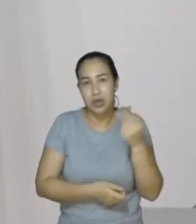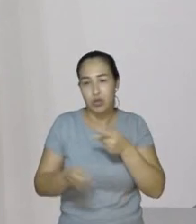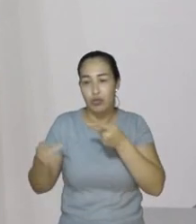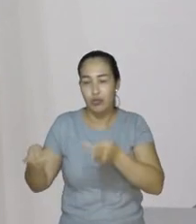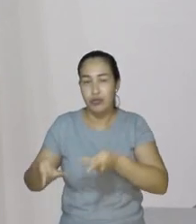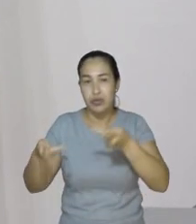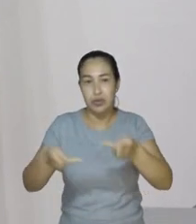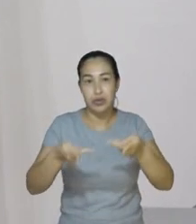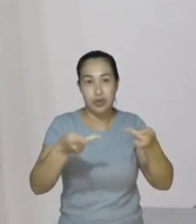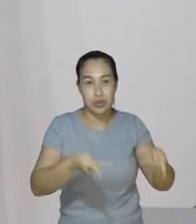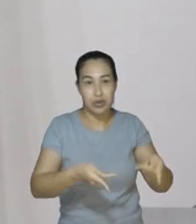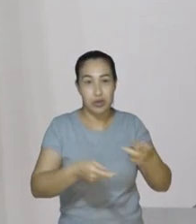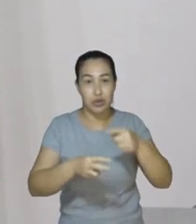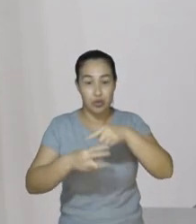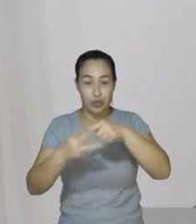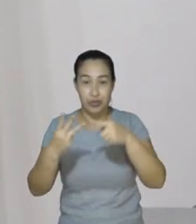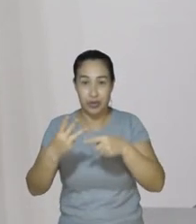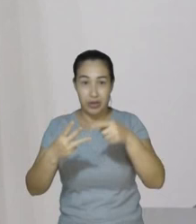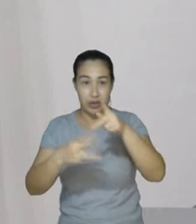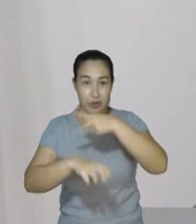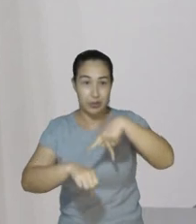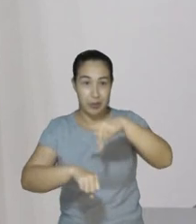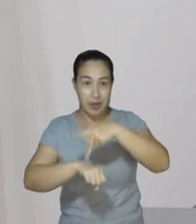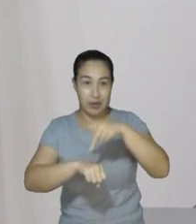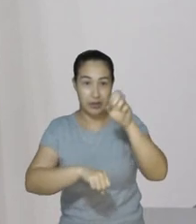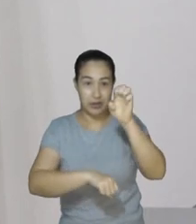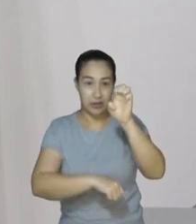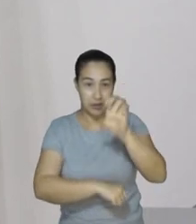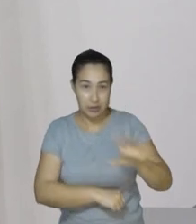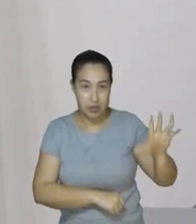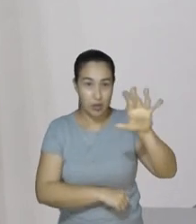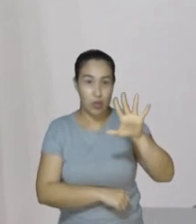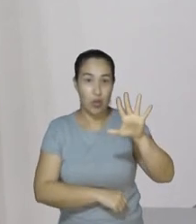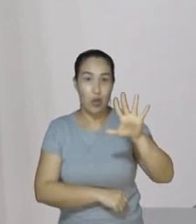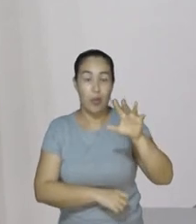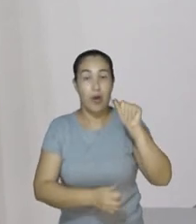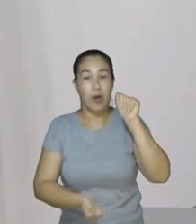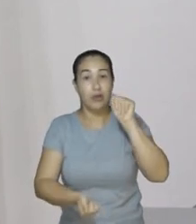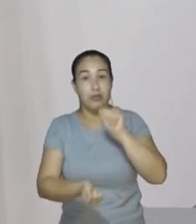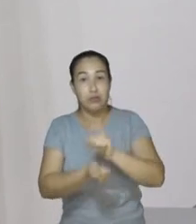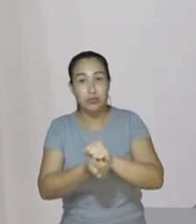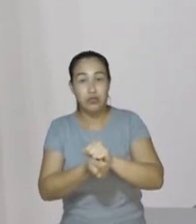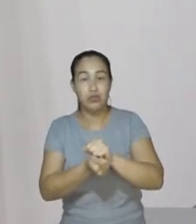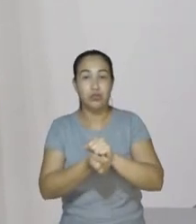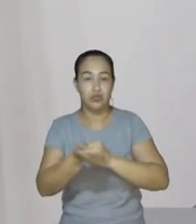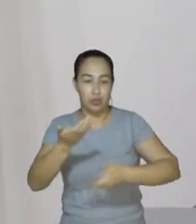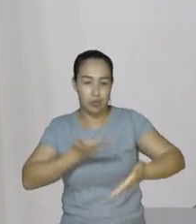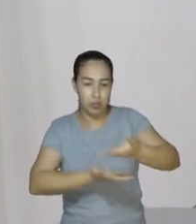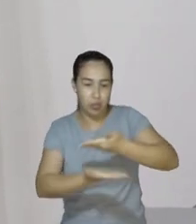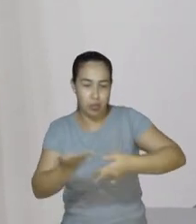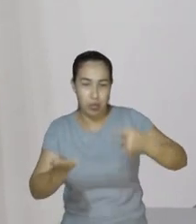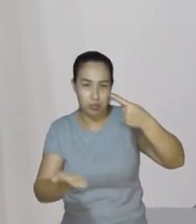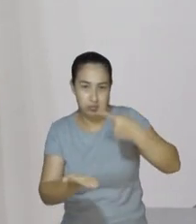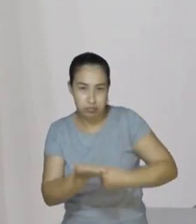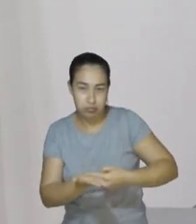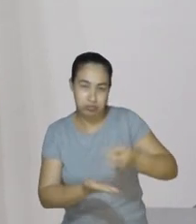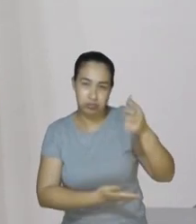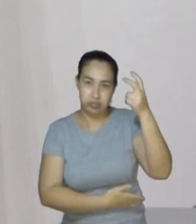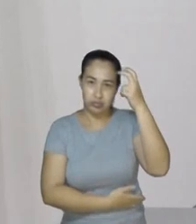Europa, representando a Unali, firmando parcerias de intercâmbios culturais,